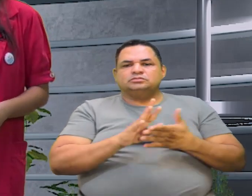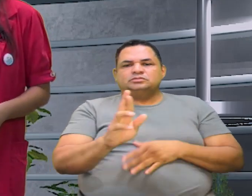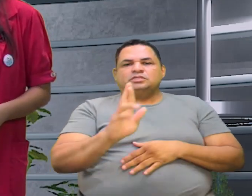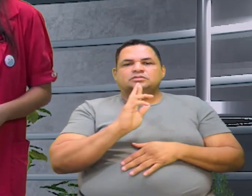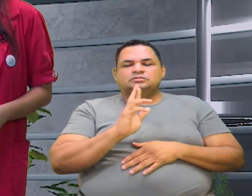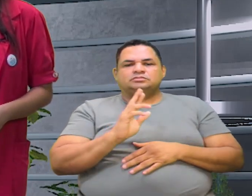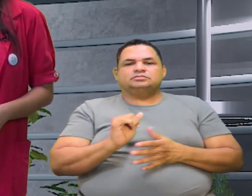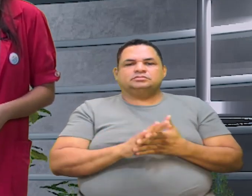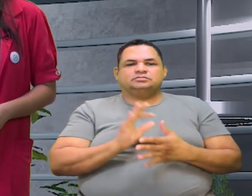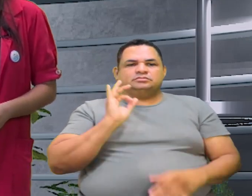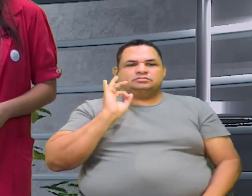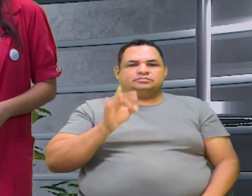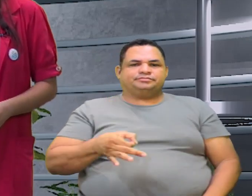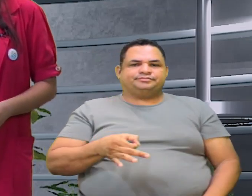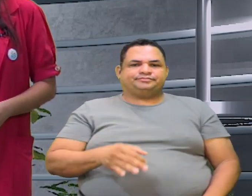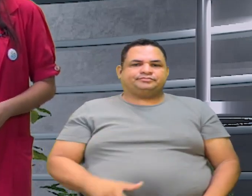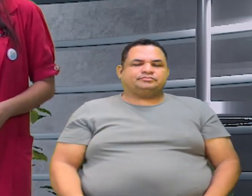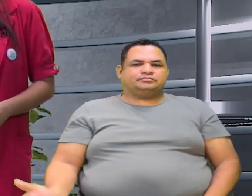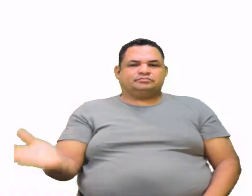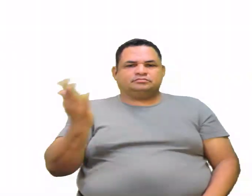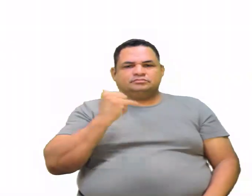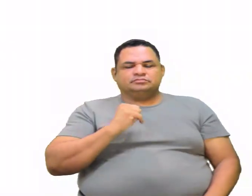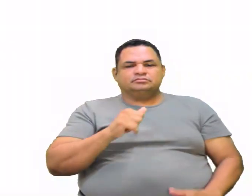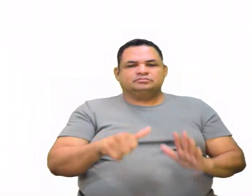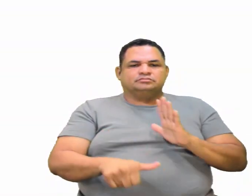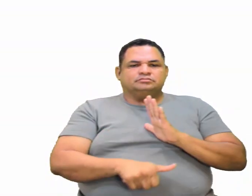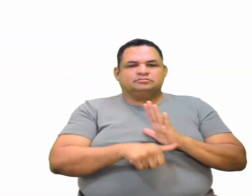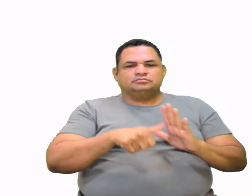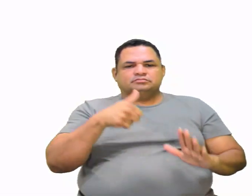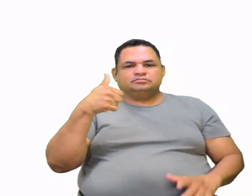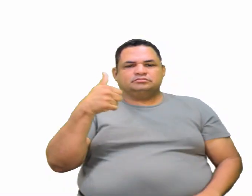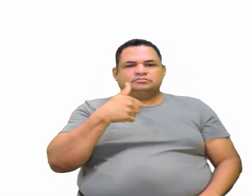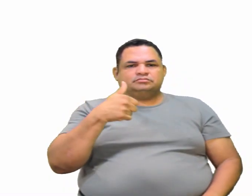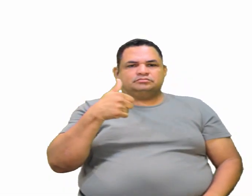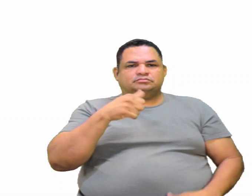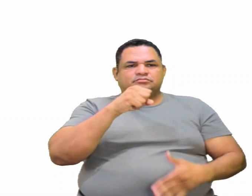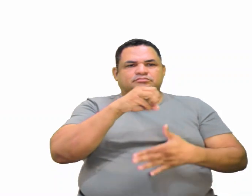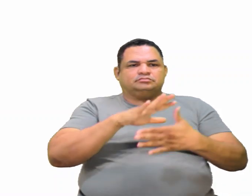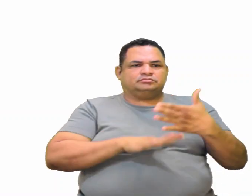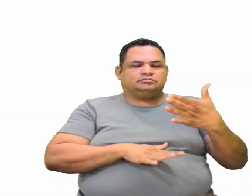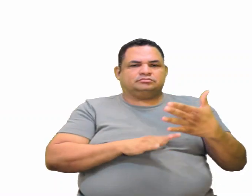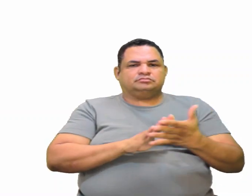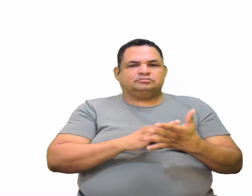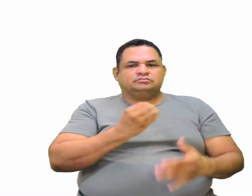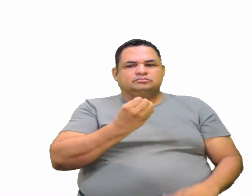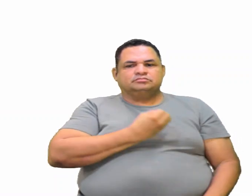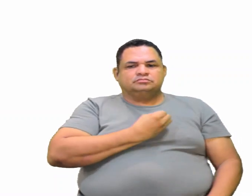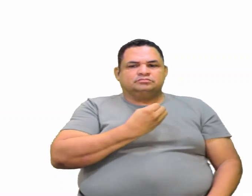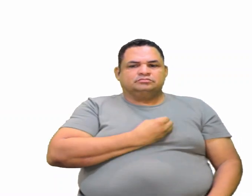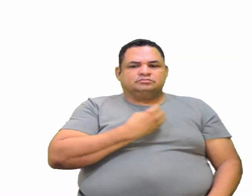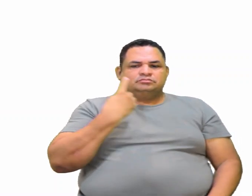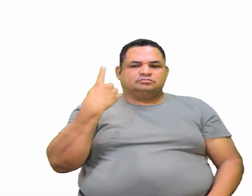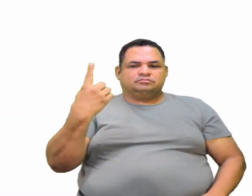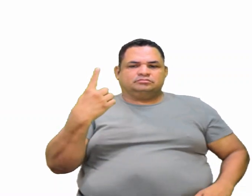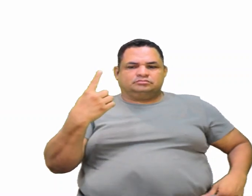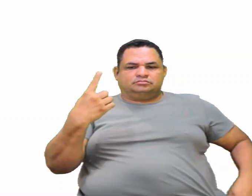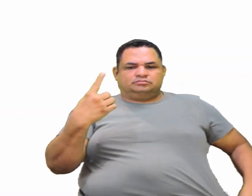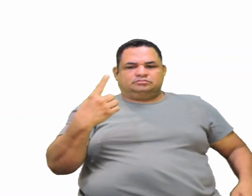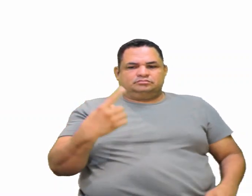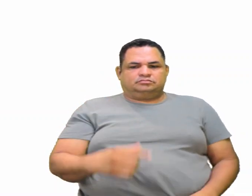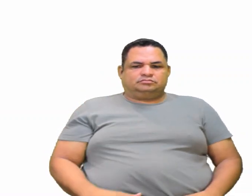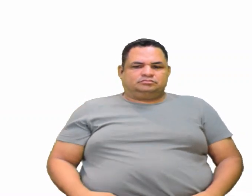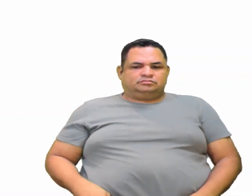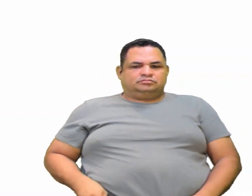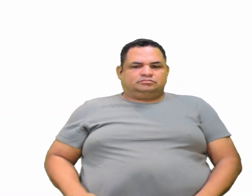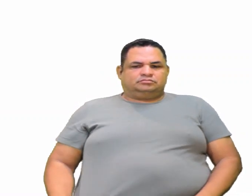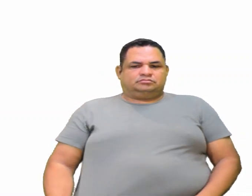com vocês. Certo? Então vamos lá para a nossa primeira questão. Questão de número 1. Diz o seguinte,